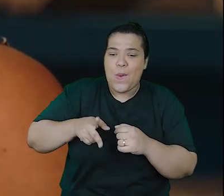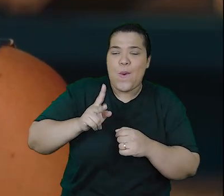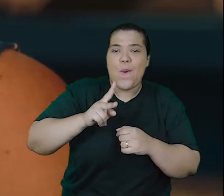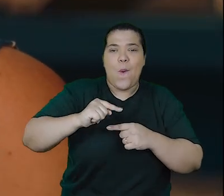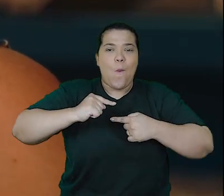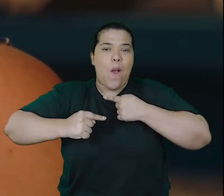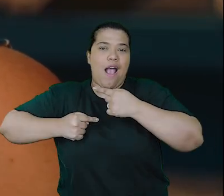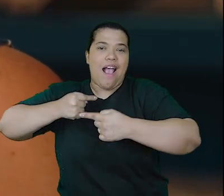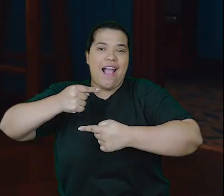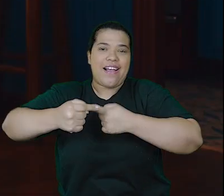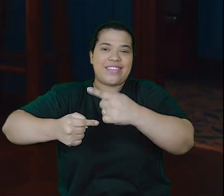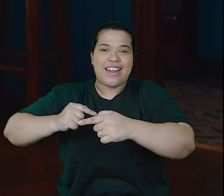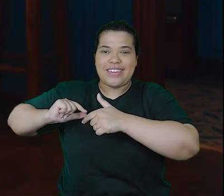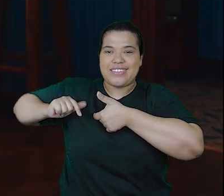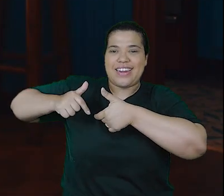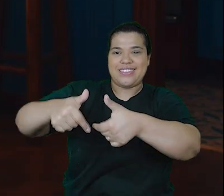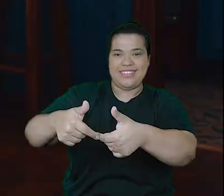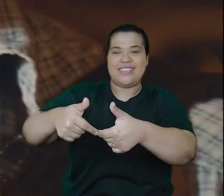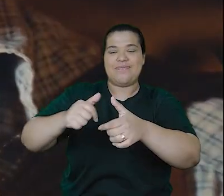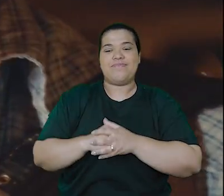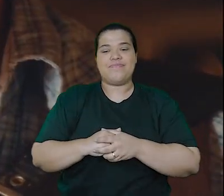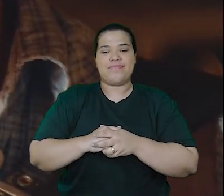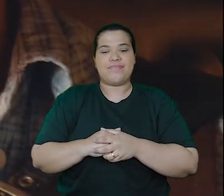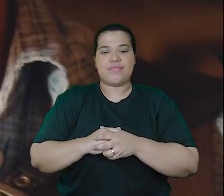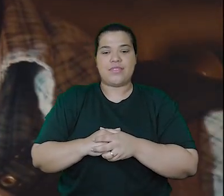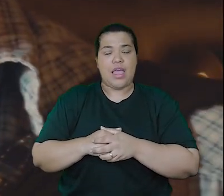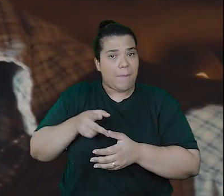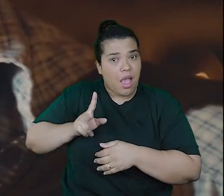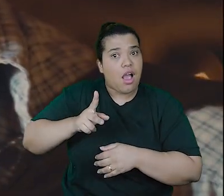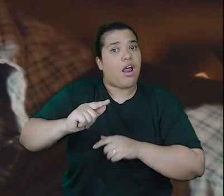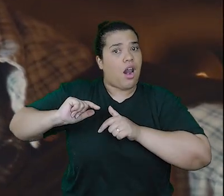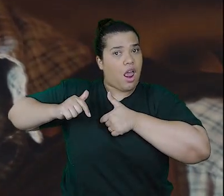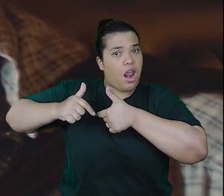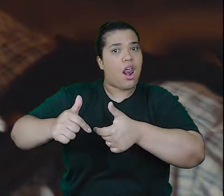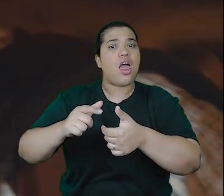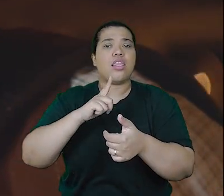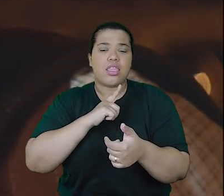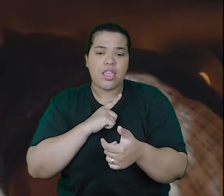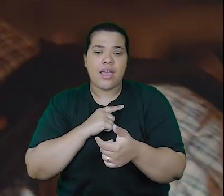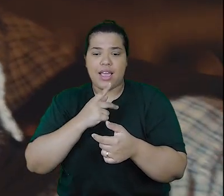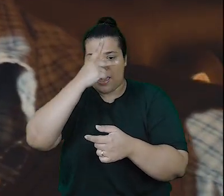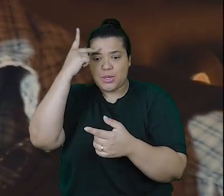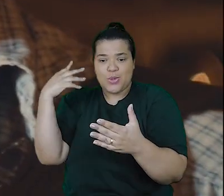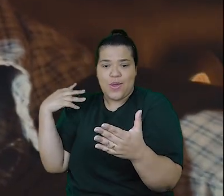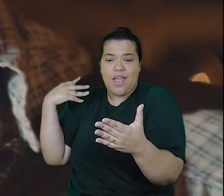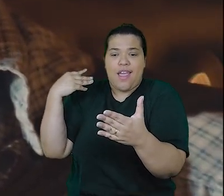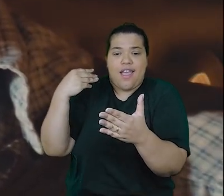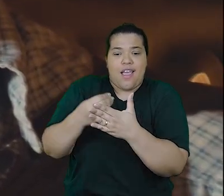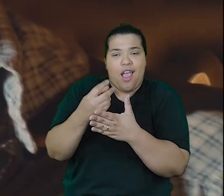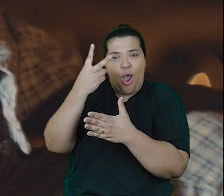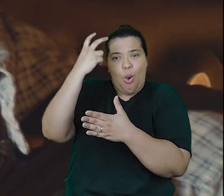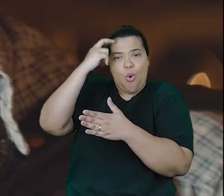continuidade ao legado dos nossos antepassados, né? Que para manter a tradição, né? E daí o pessoal vai levando a